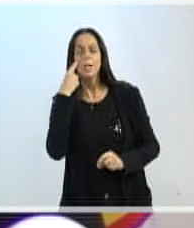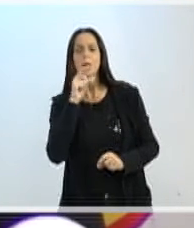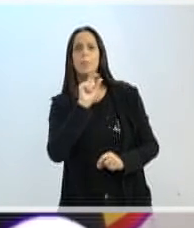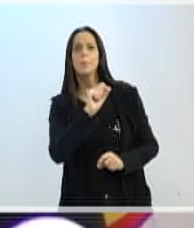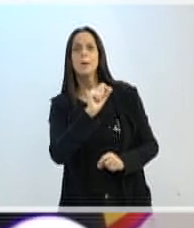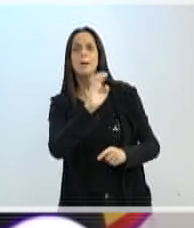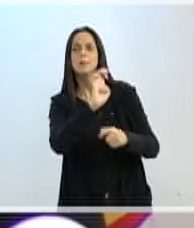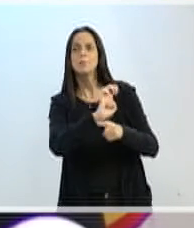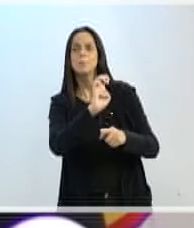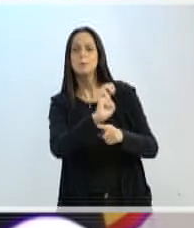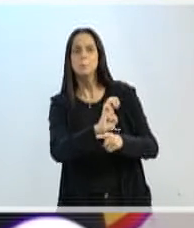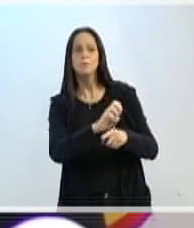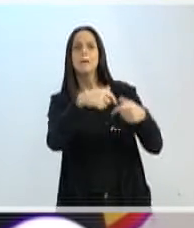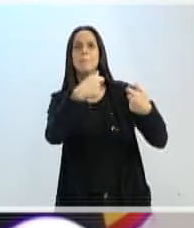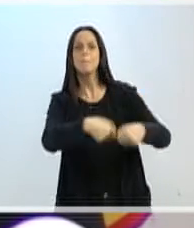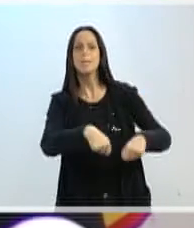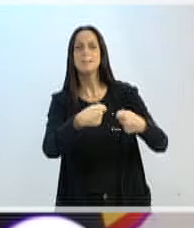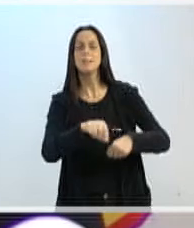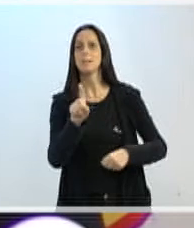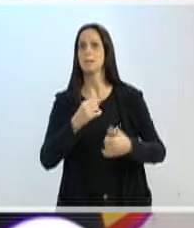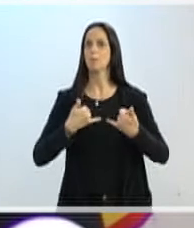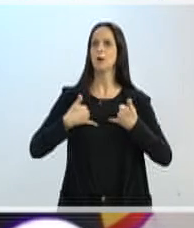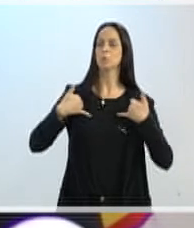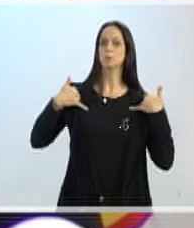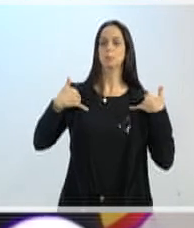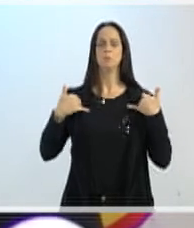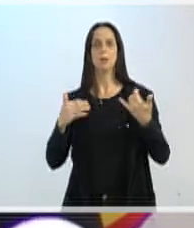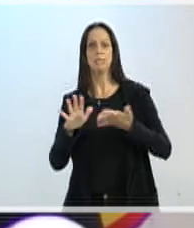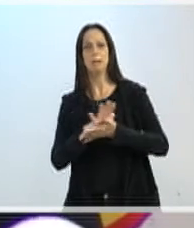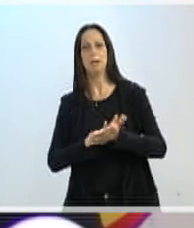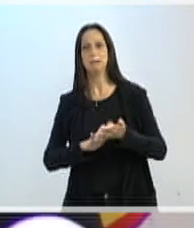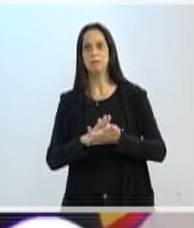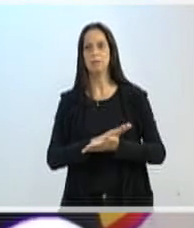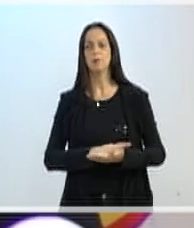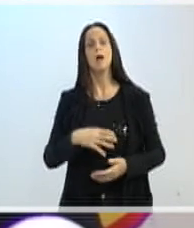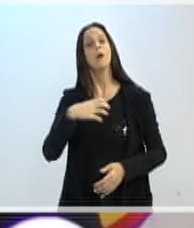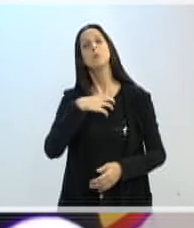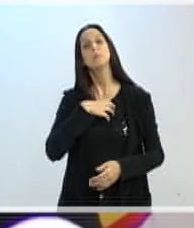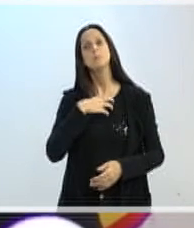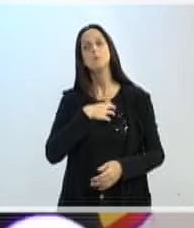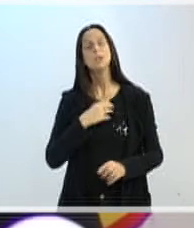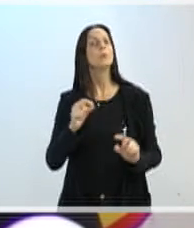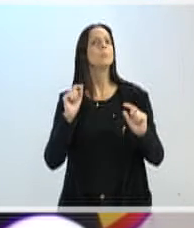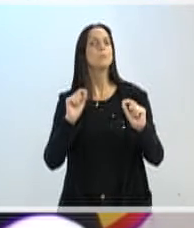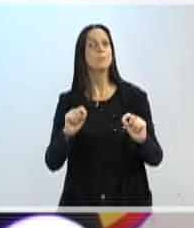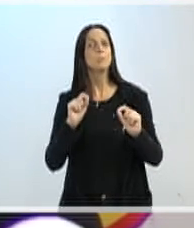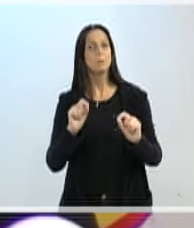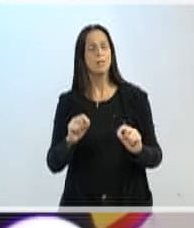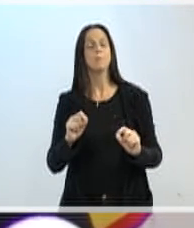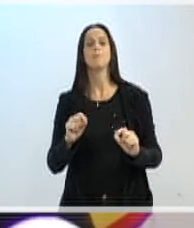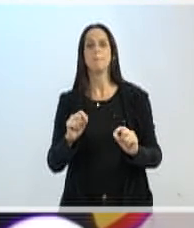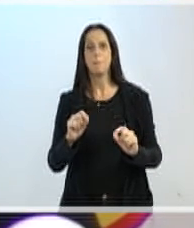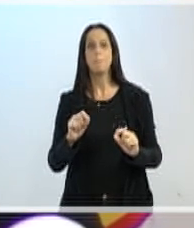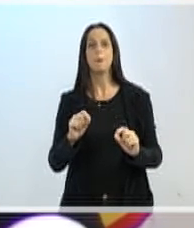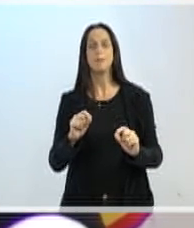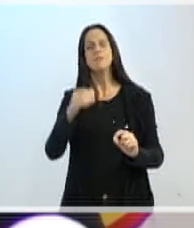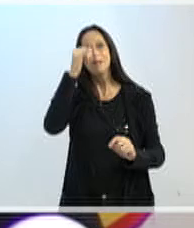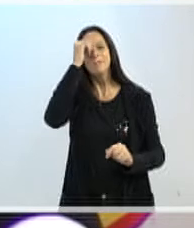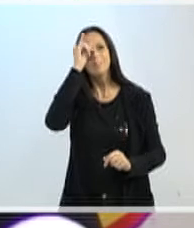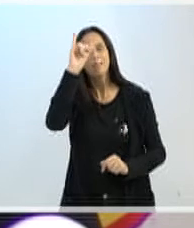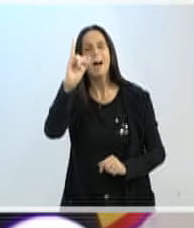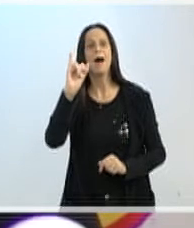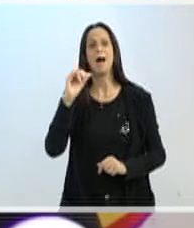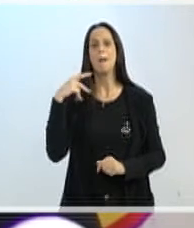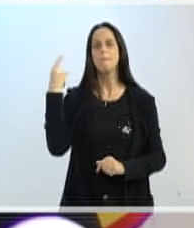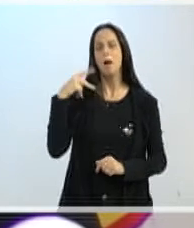não na vaidade dos seus correligionários. É uma forma, colegas vereadores, de combater a politicagem, combater